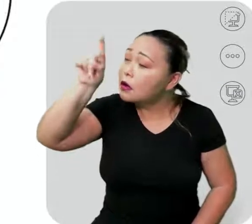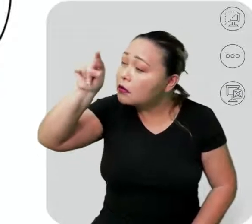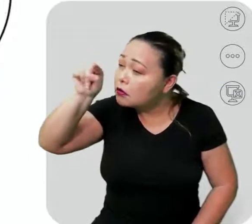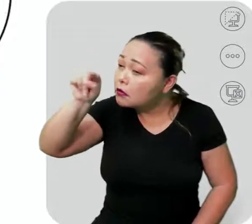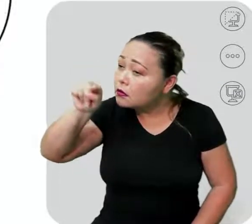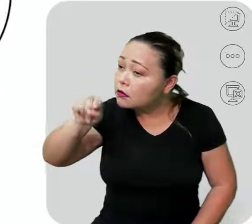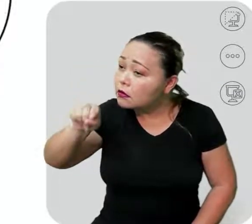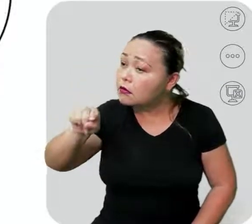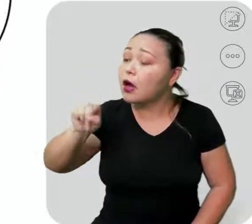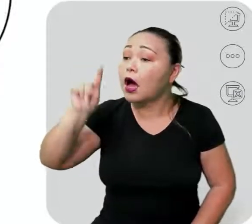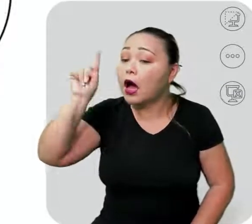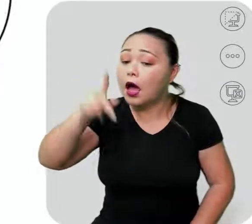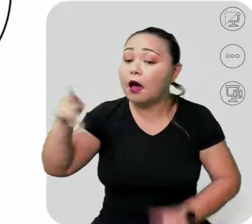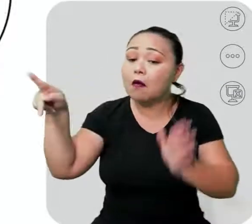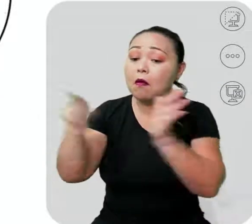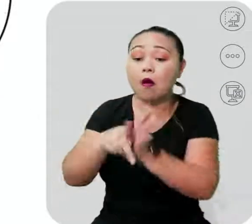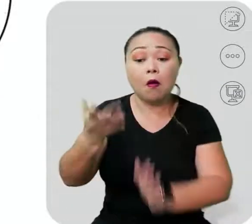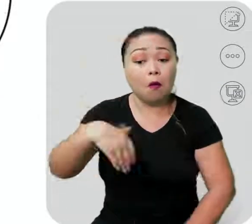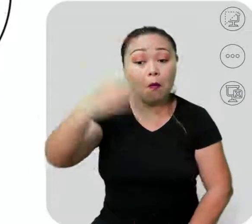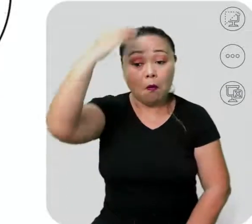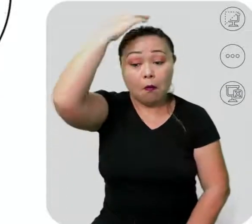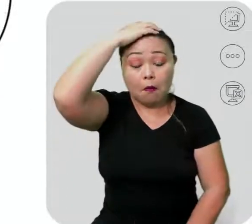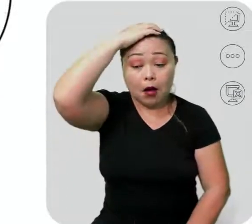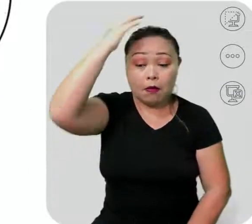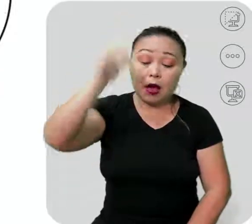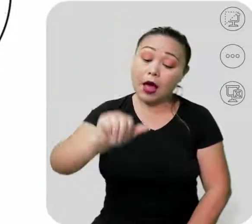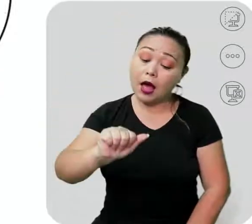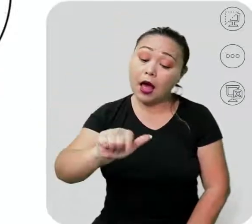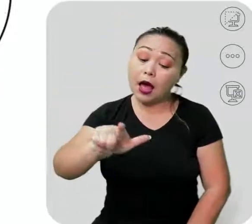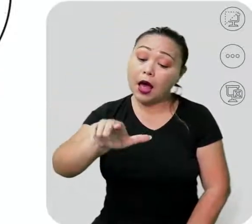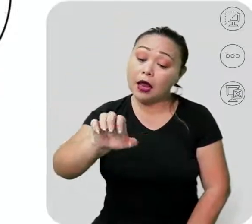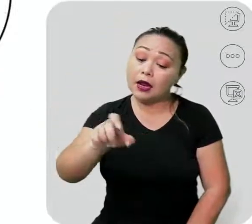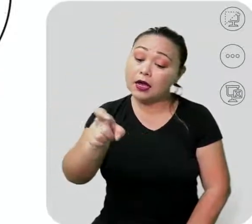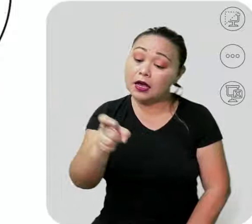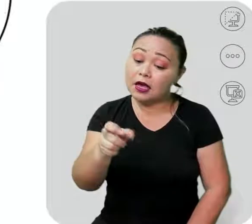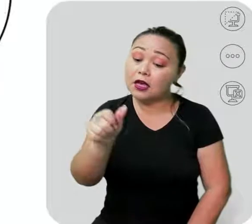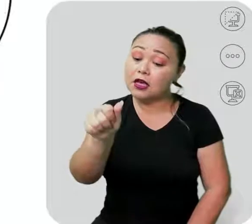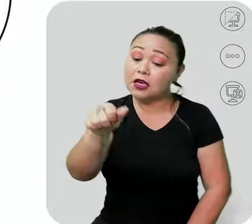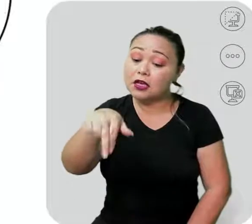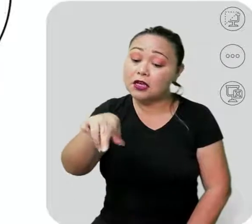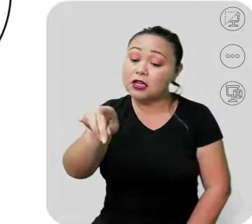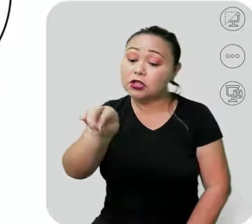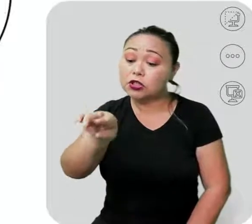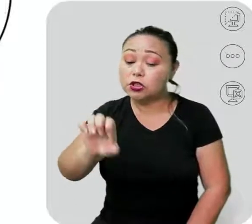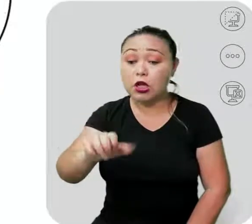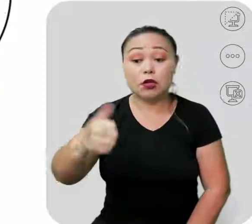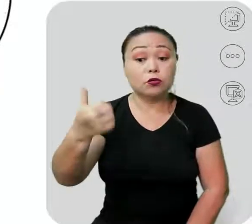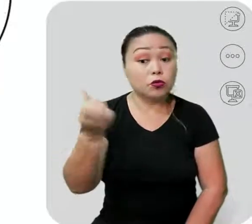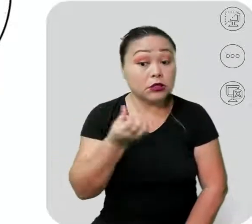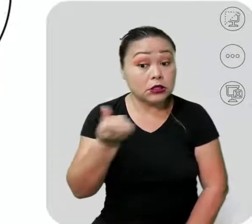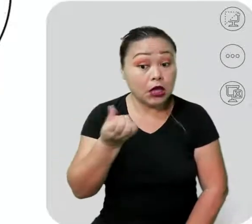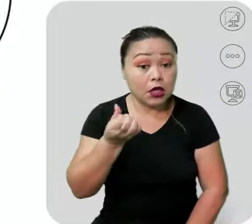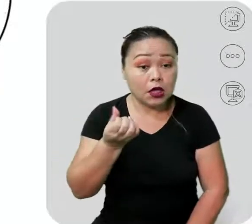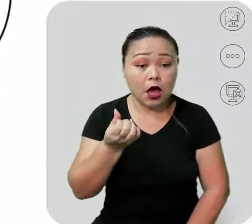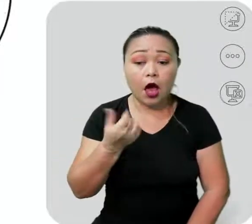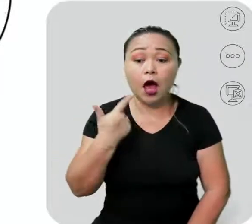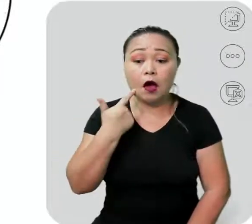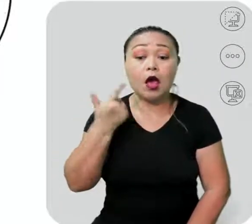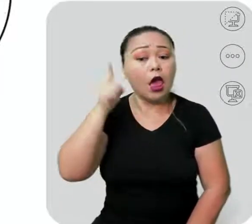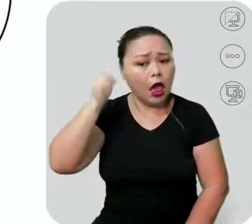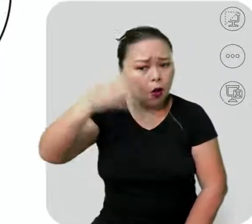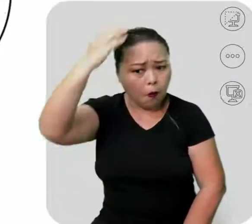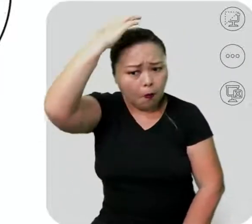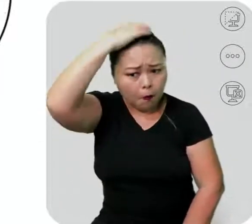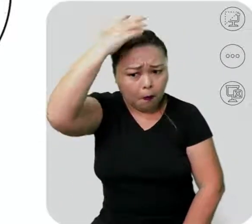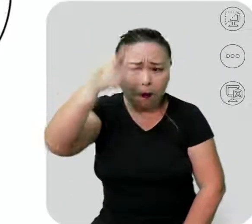linha do Papa Alexandre cesto e o Papa deixa de sexta ele vai determinar